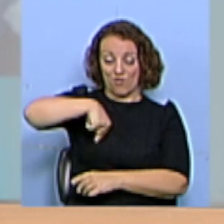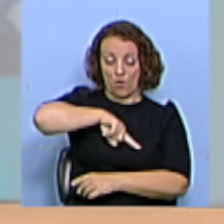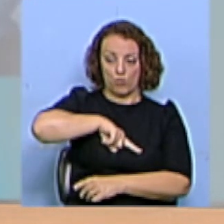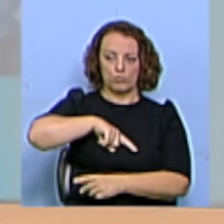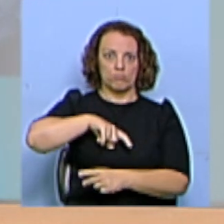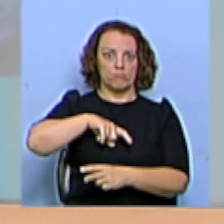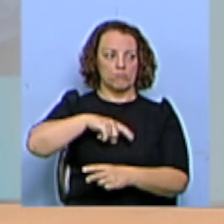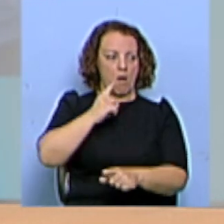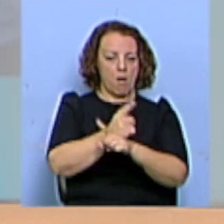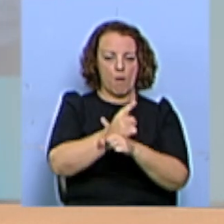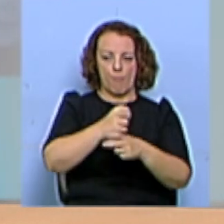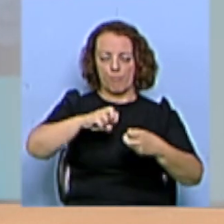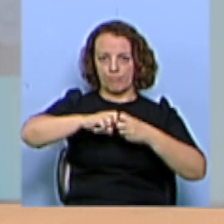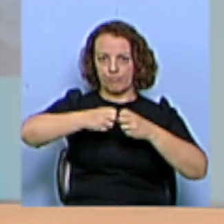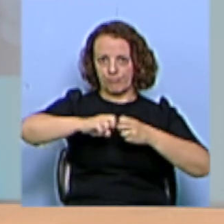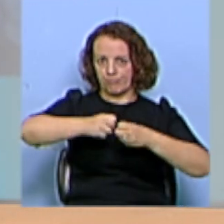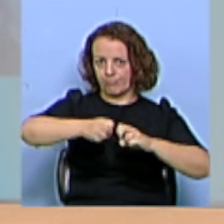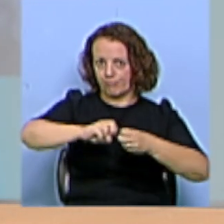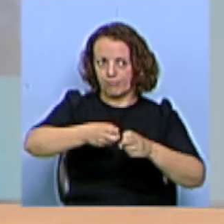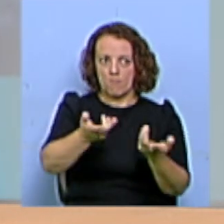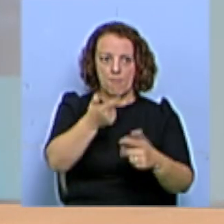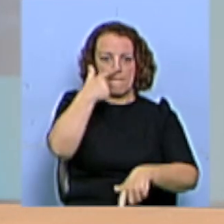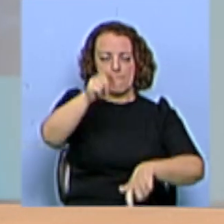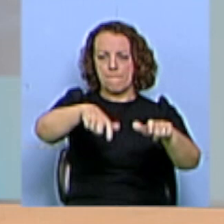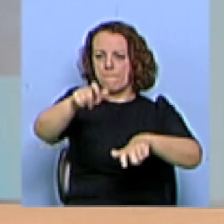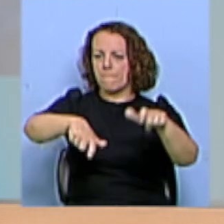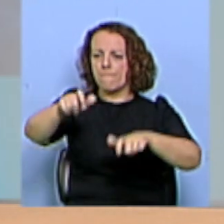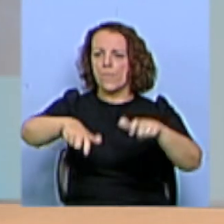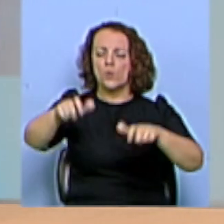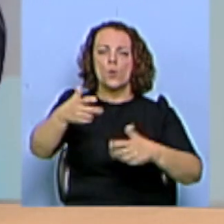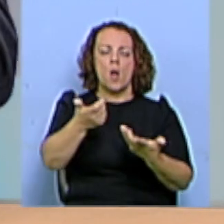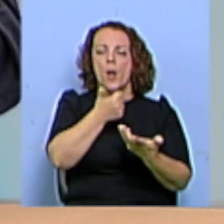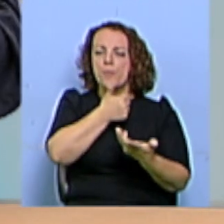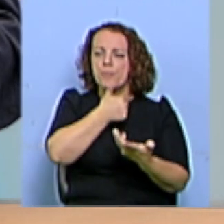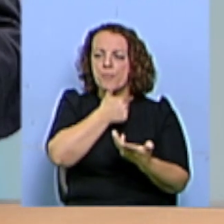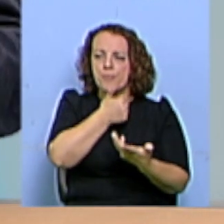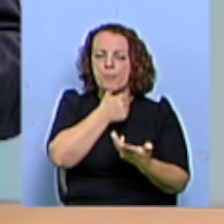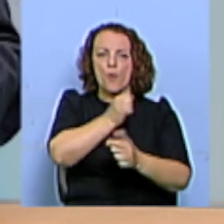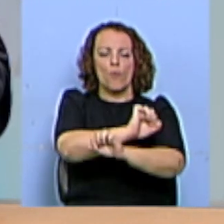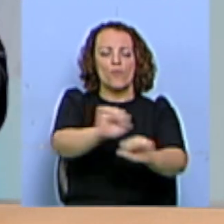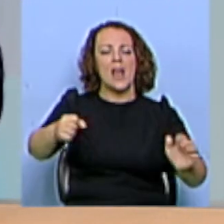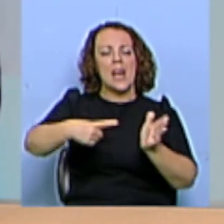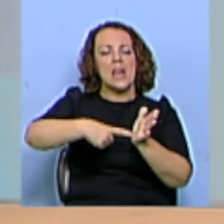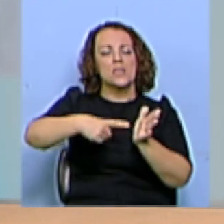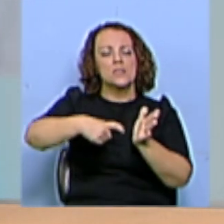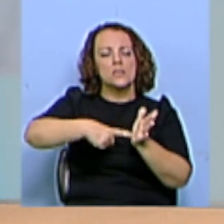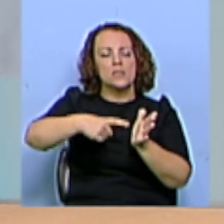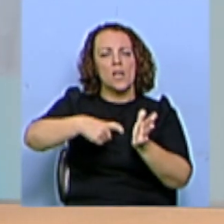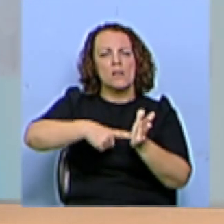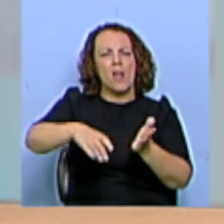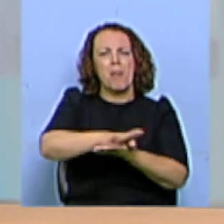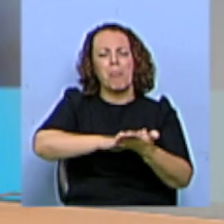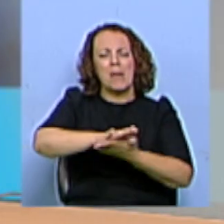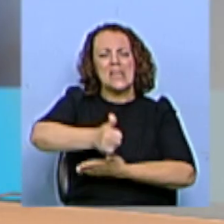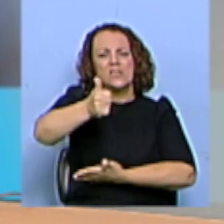problema de gente que não tem com que saciar as suas necessidades elementares, é verdade,